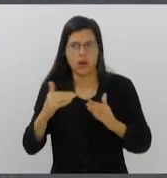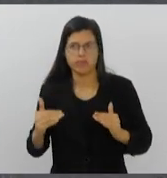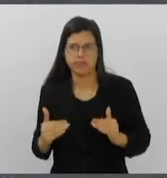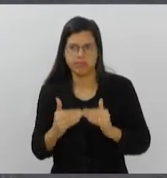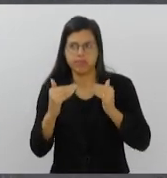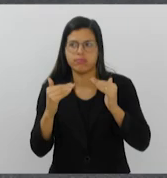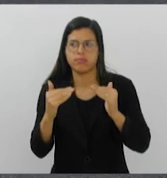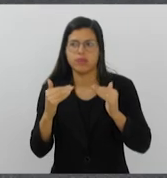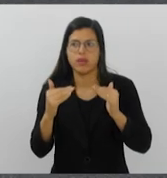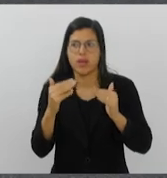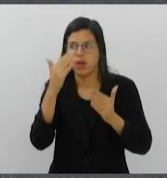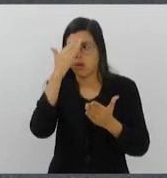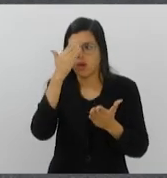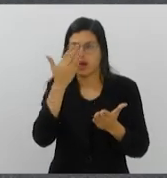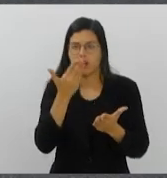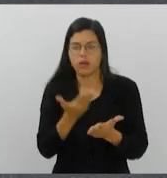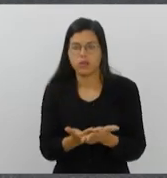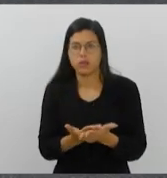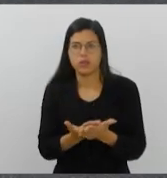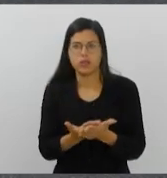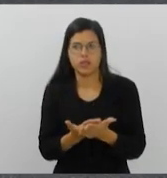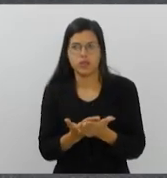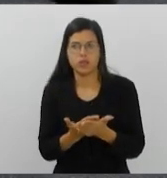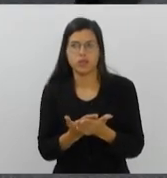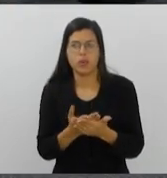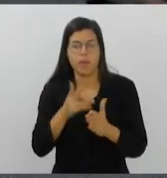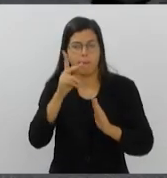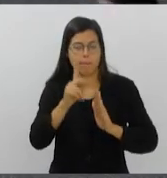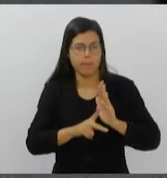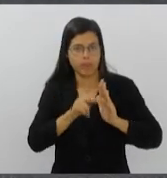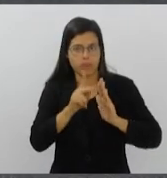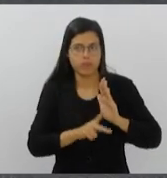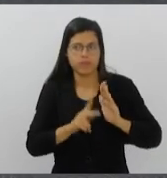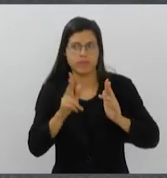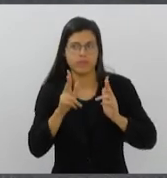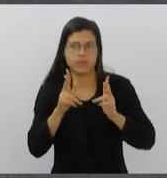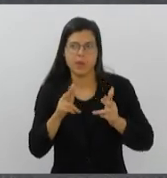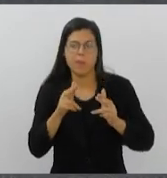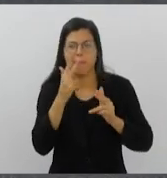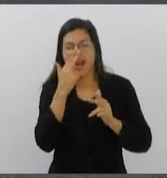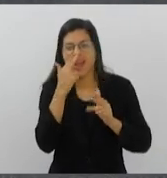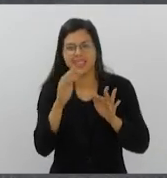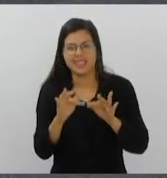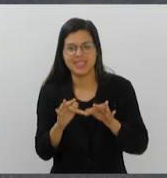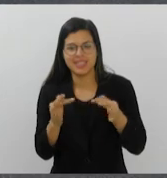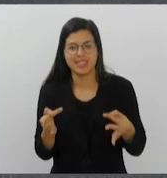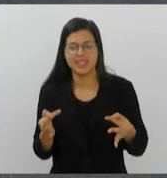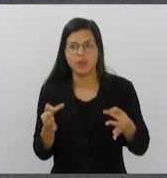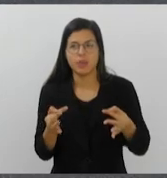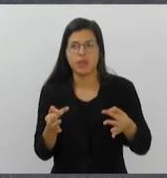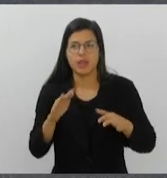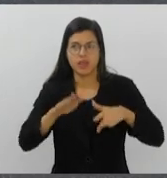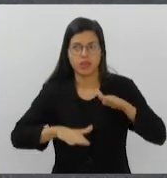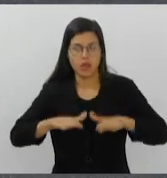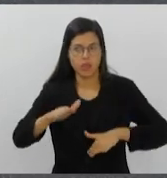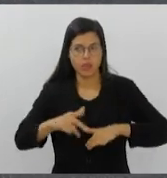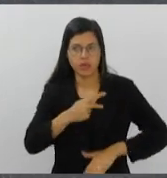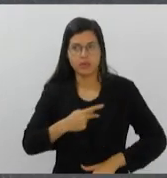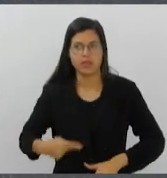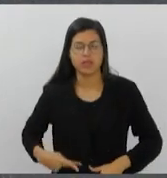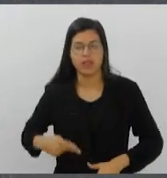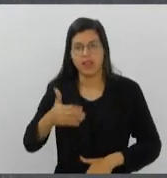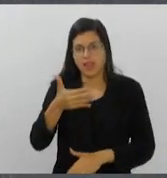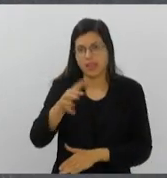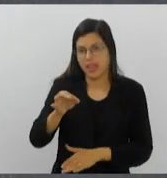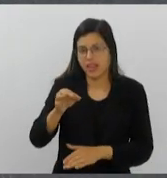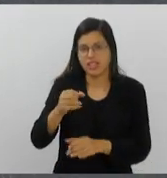favorável. Acredito eu que projetos como esse, embora pareçam simples, talvez, senhora presidenta, daqui a 10